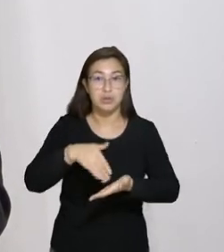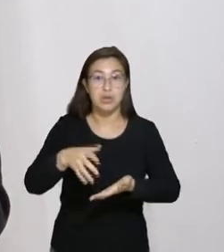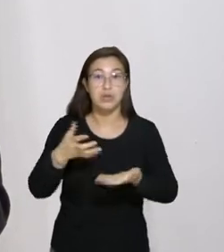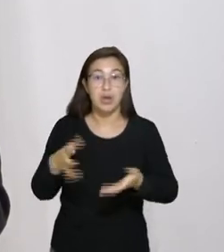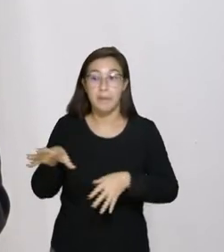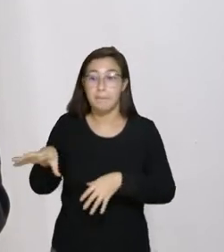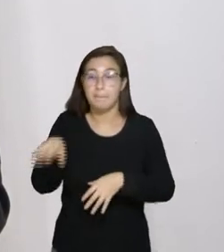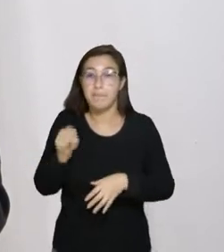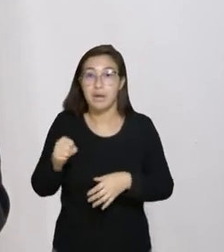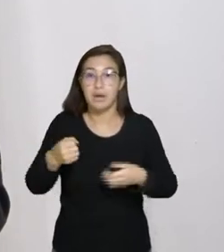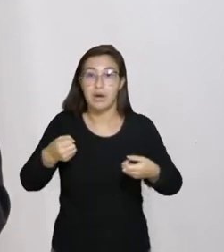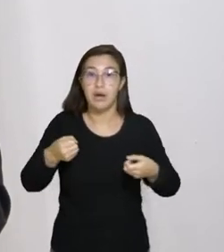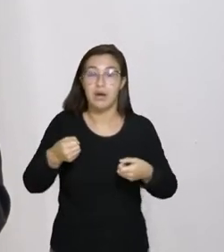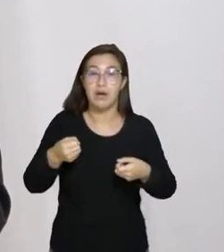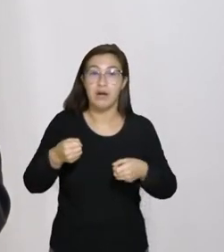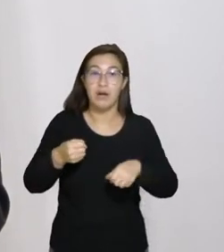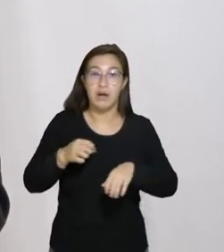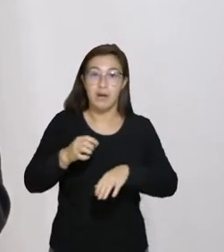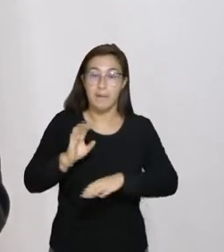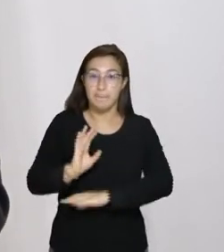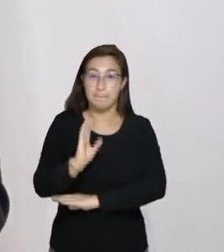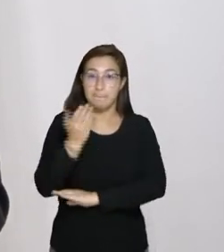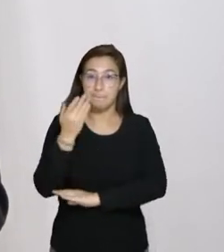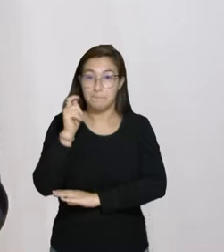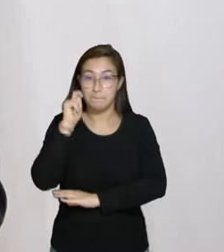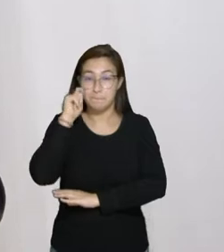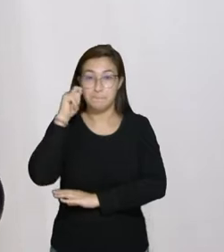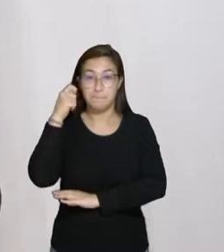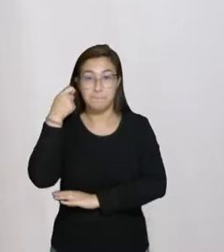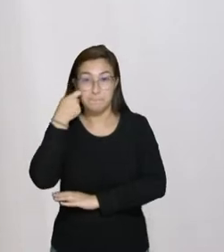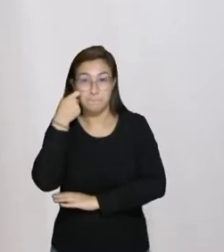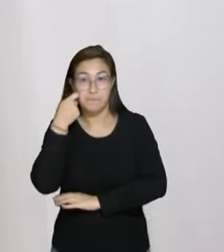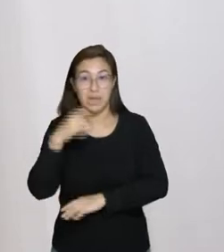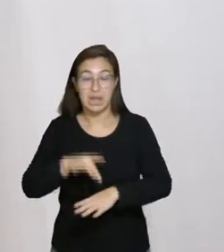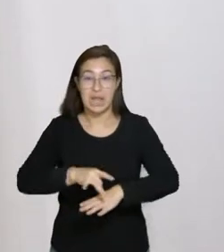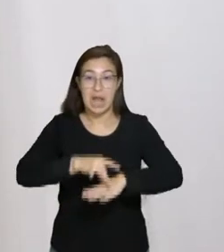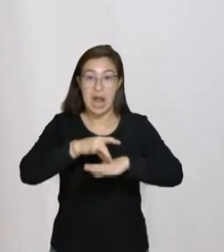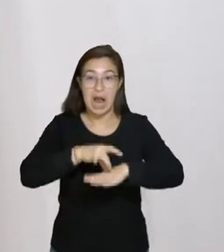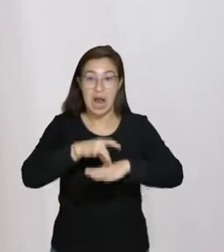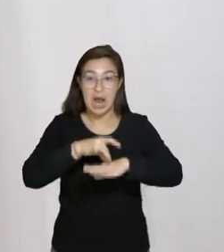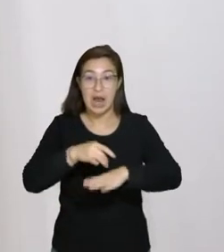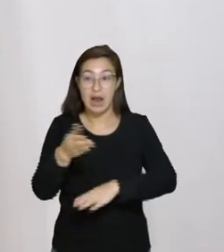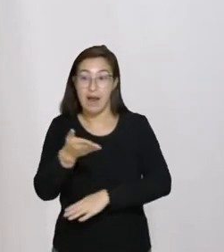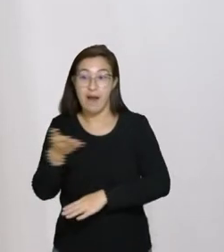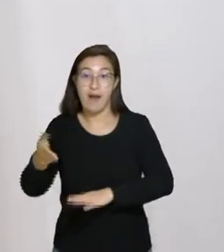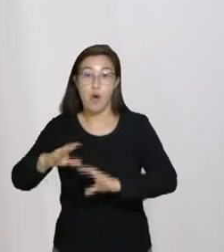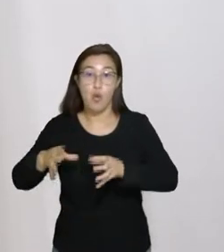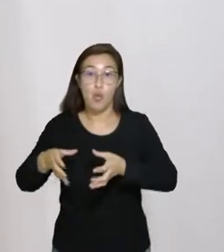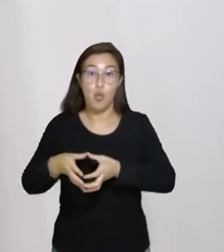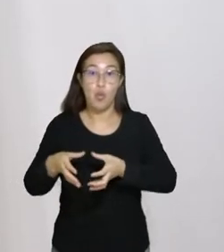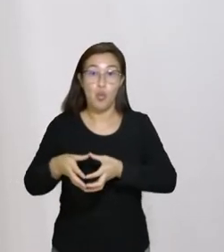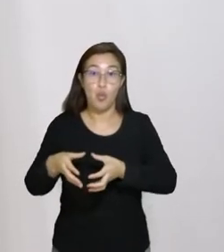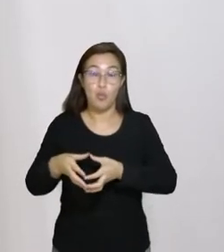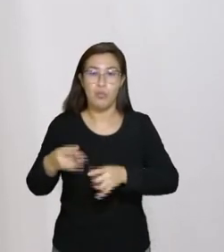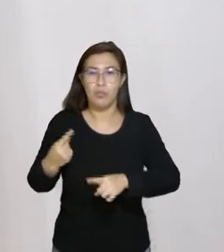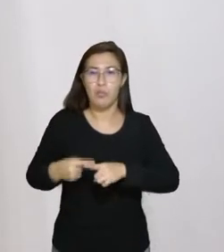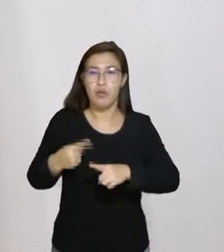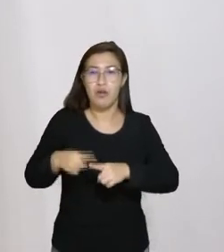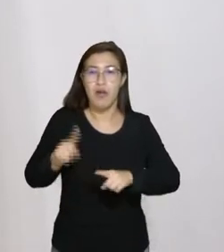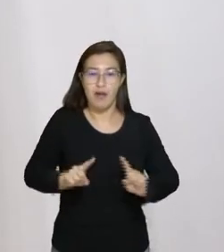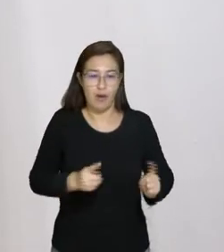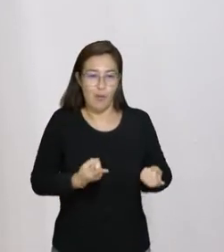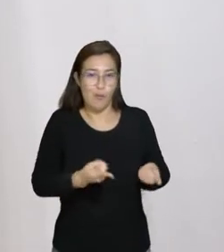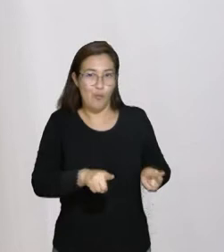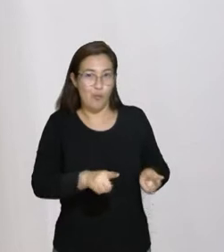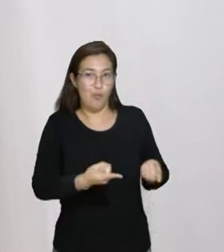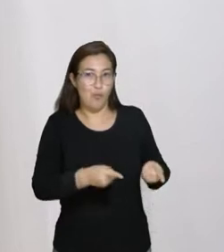carne num açougue, carro oficial. Os agentes indo buscar carvão e carne porque iam fazer um churrasquinho